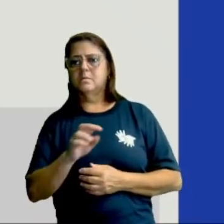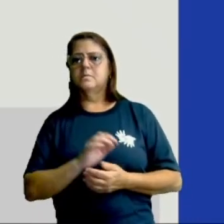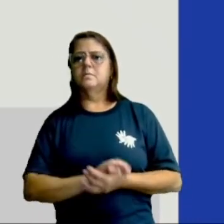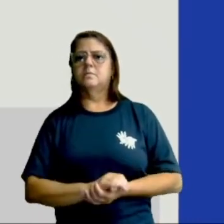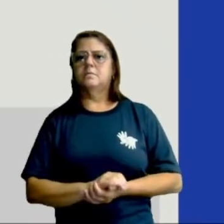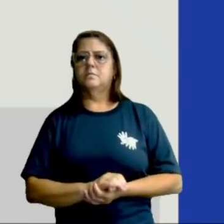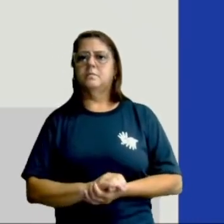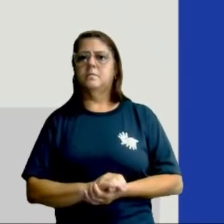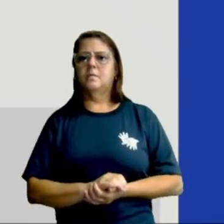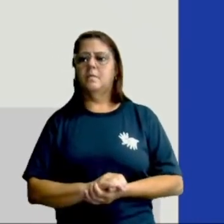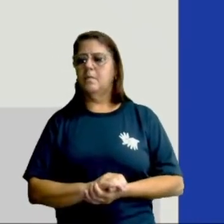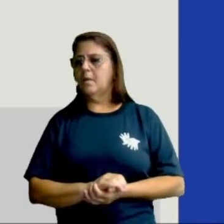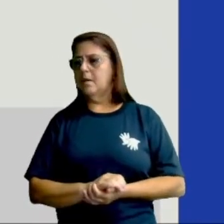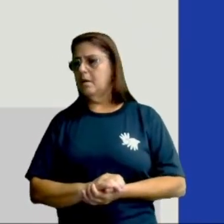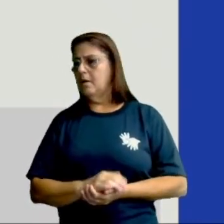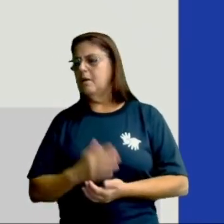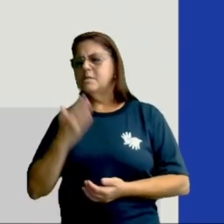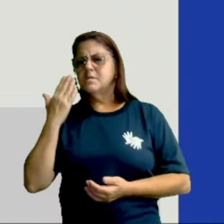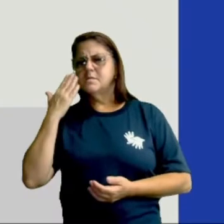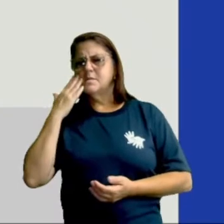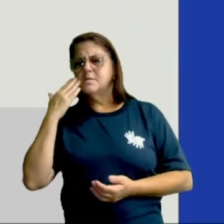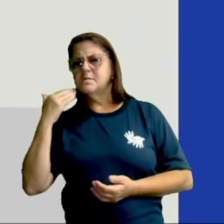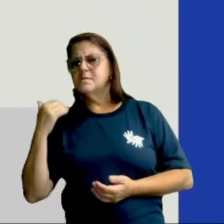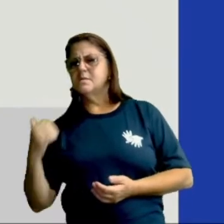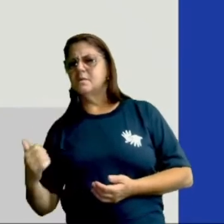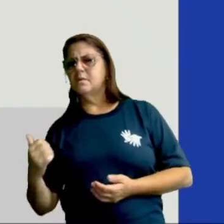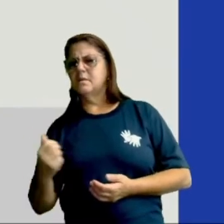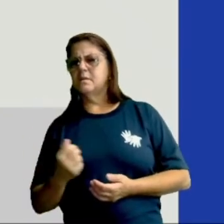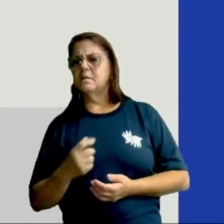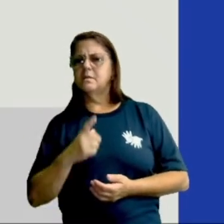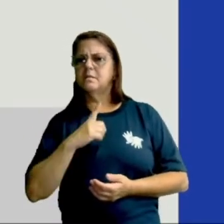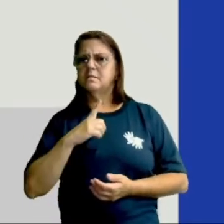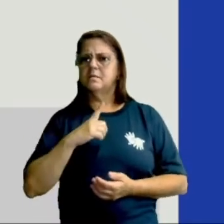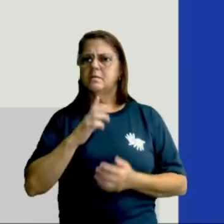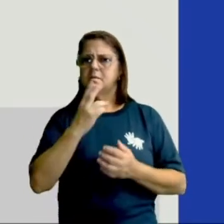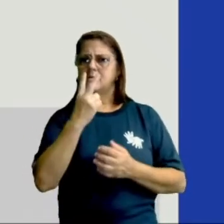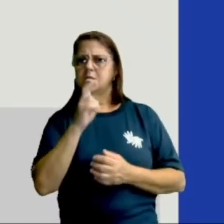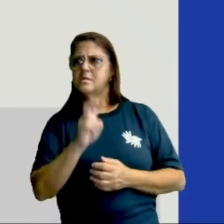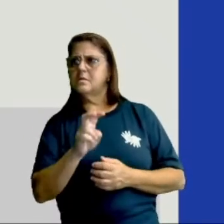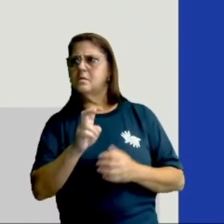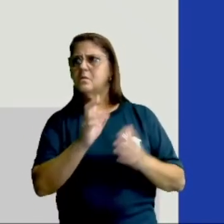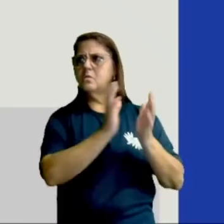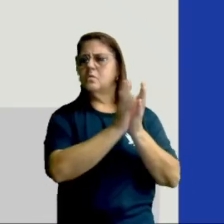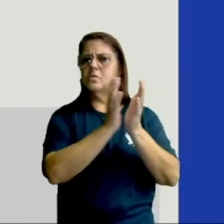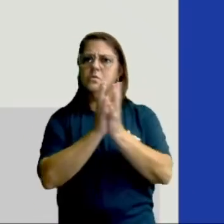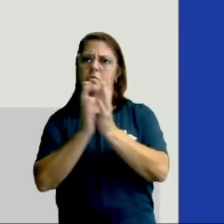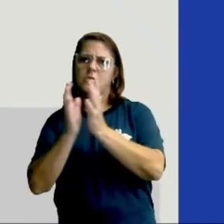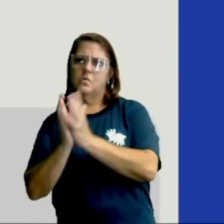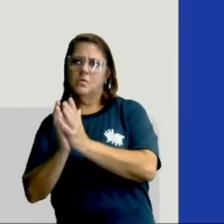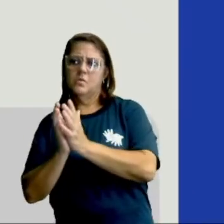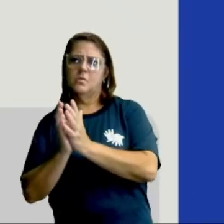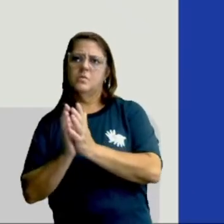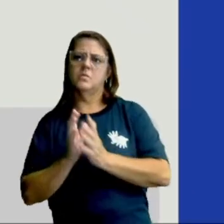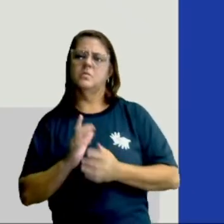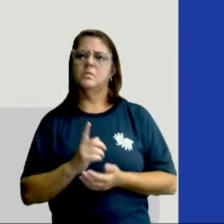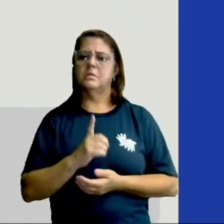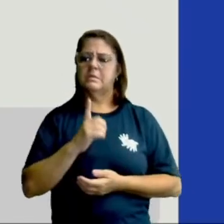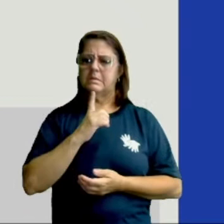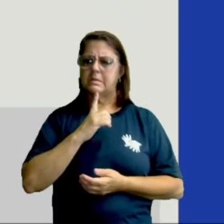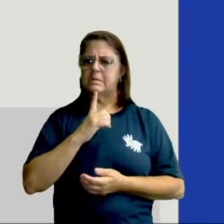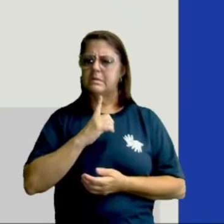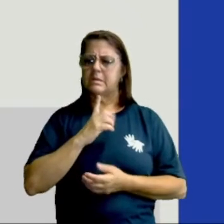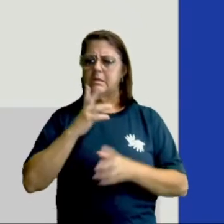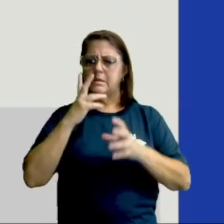5. Eu sei que foram 5 grupos e nesses 5 grupos tem que ter